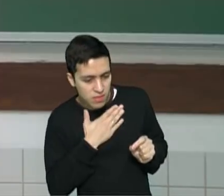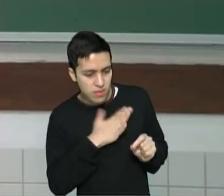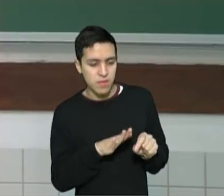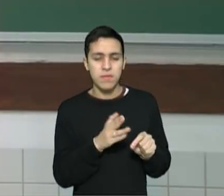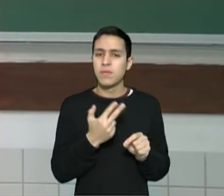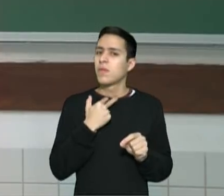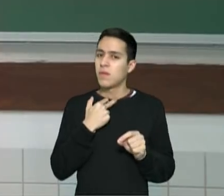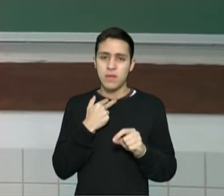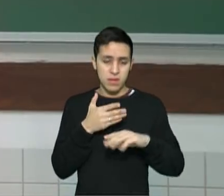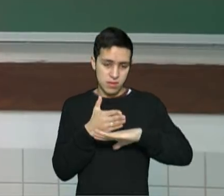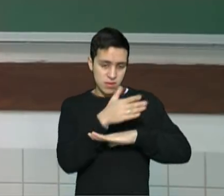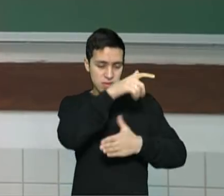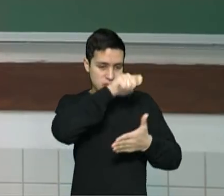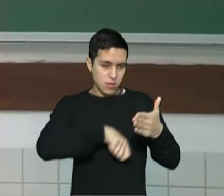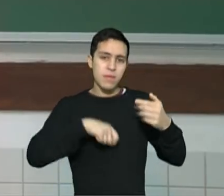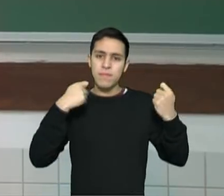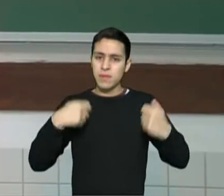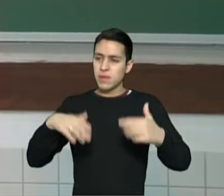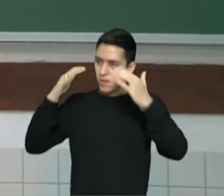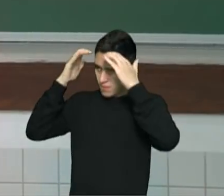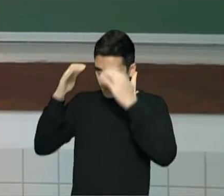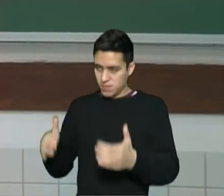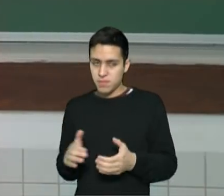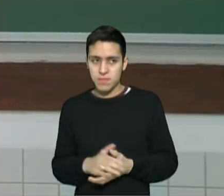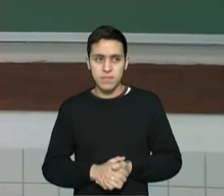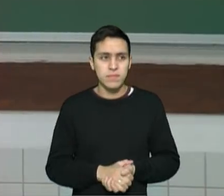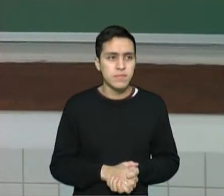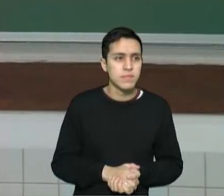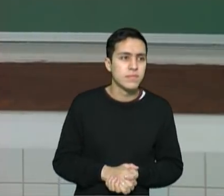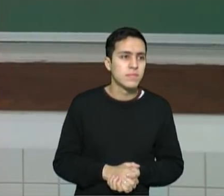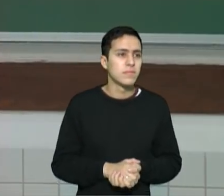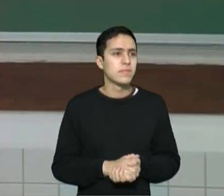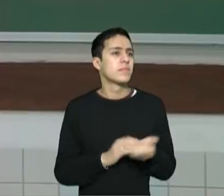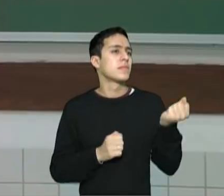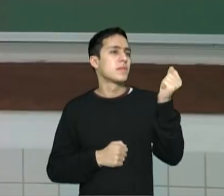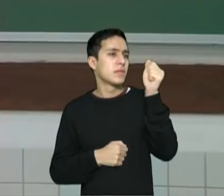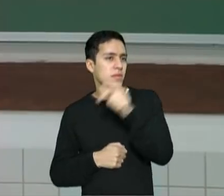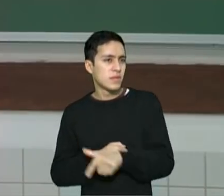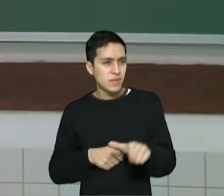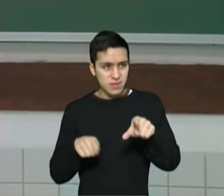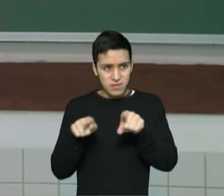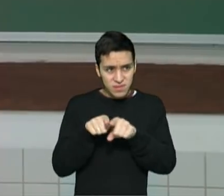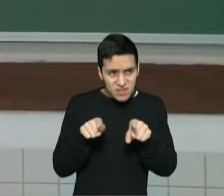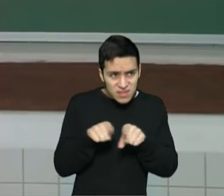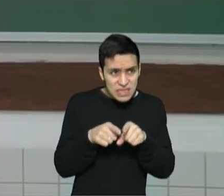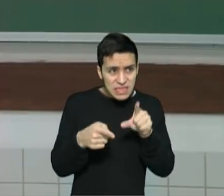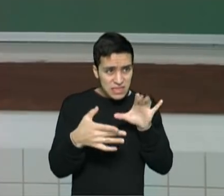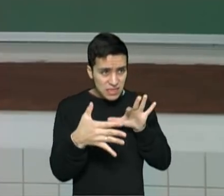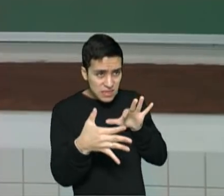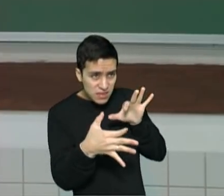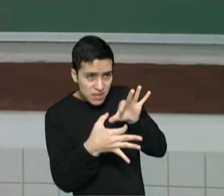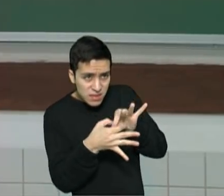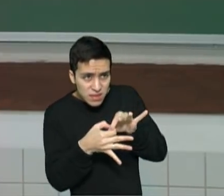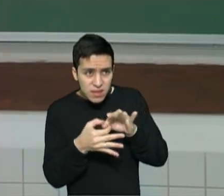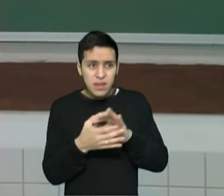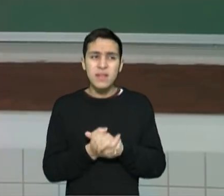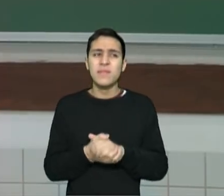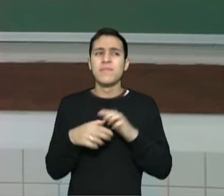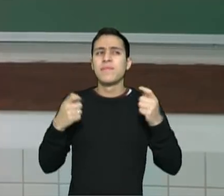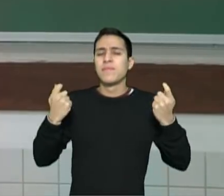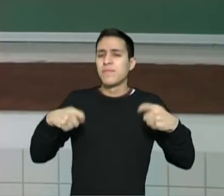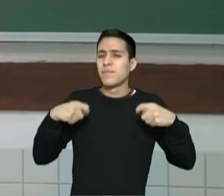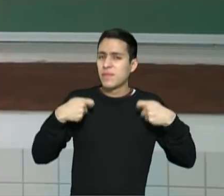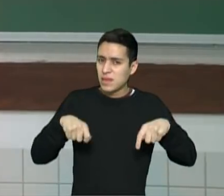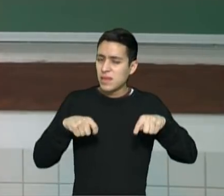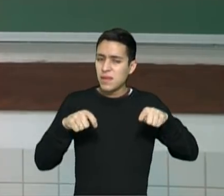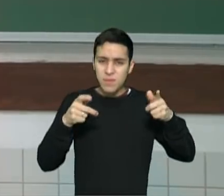Não, entrou, assinou, vai ter que se encaixar. E, logicamente, dentro deste encaixe, você tem que observar